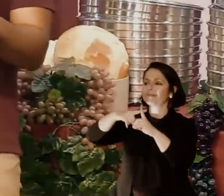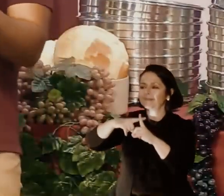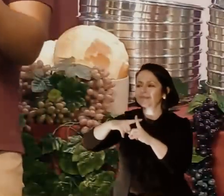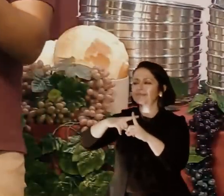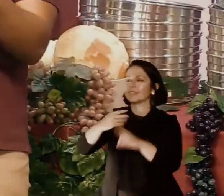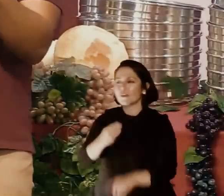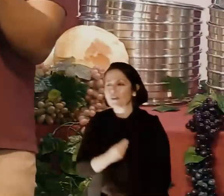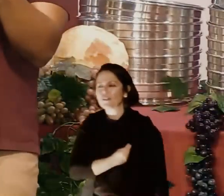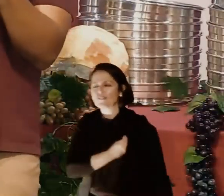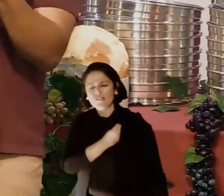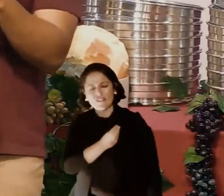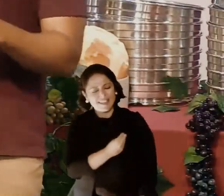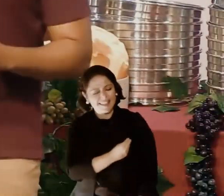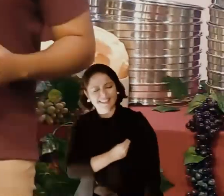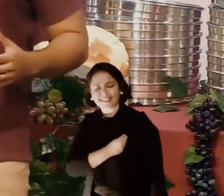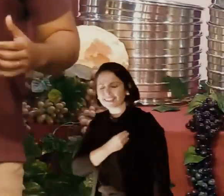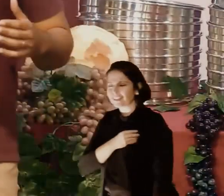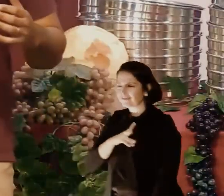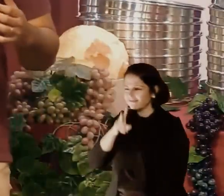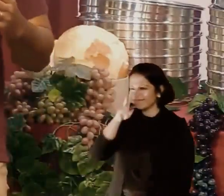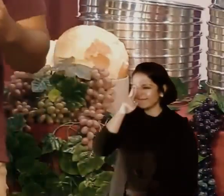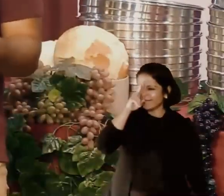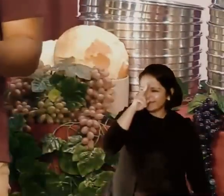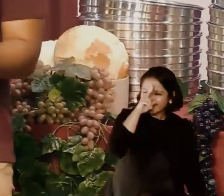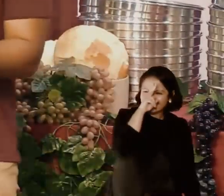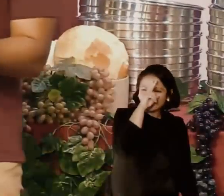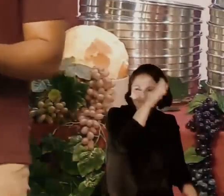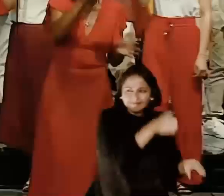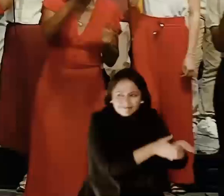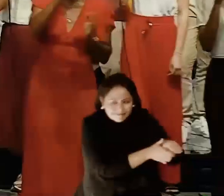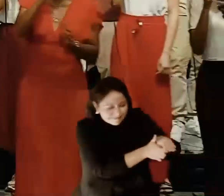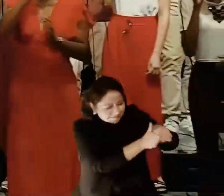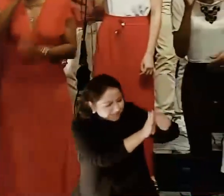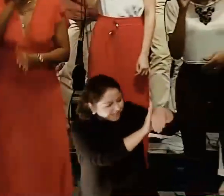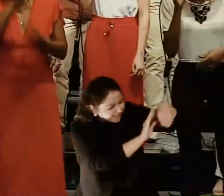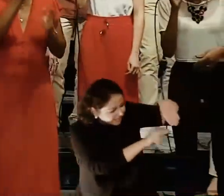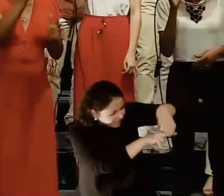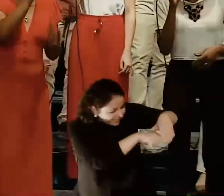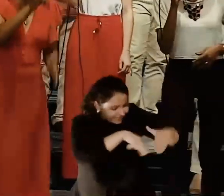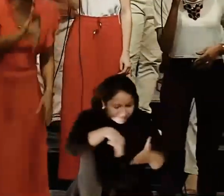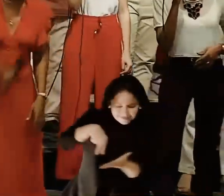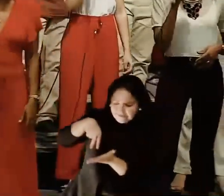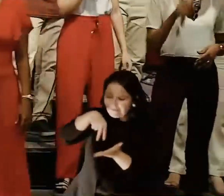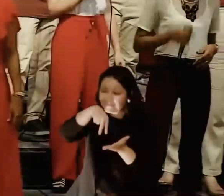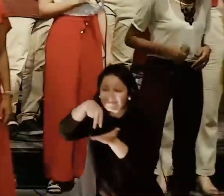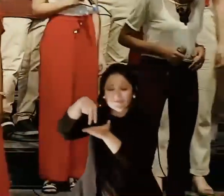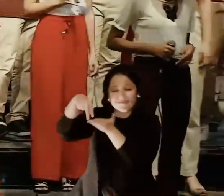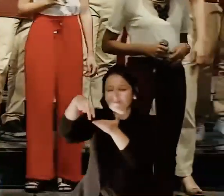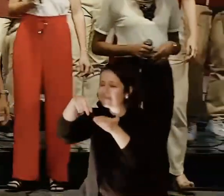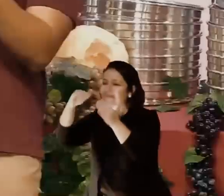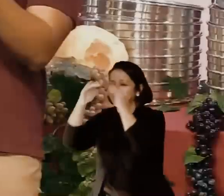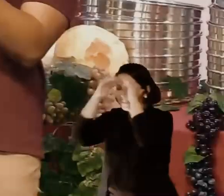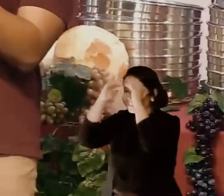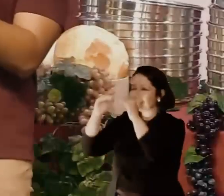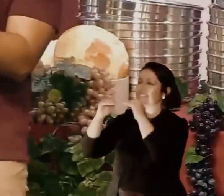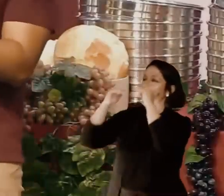Tua vida é mais forte. Da sepultura o Pai te exaltou. Yeah,